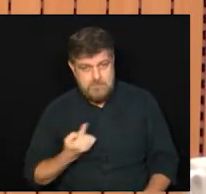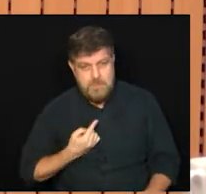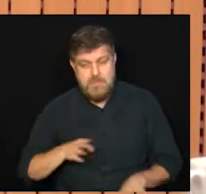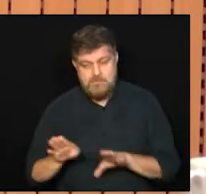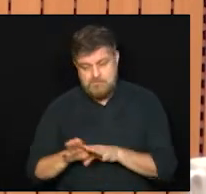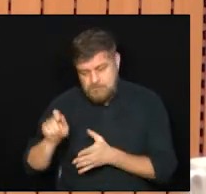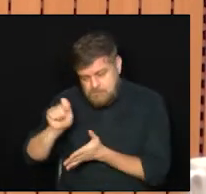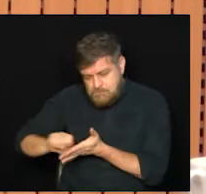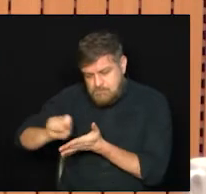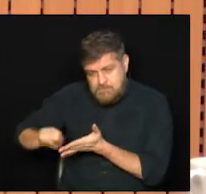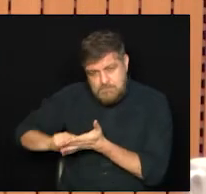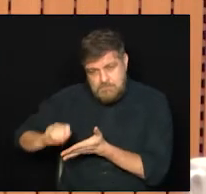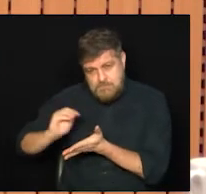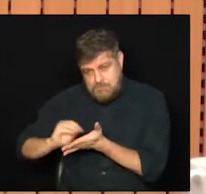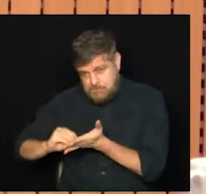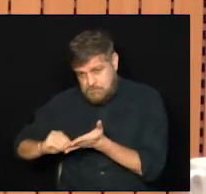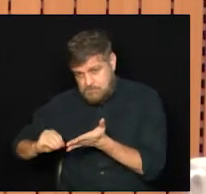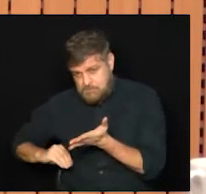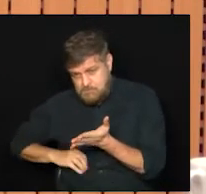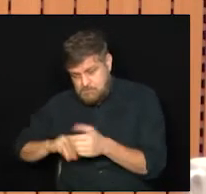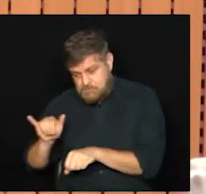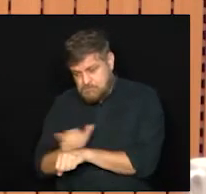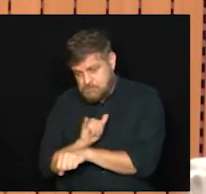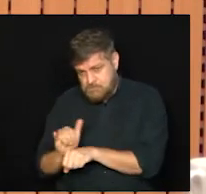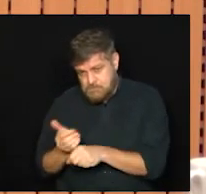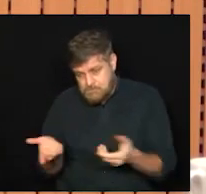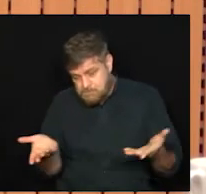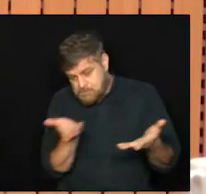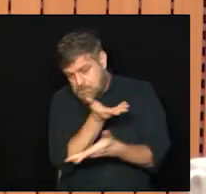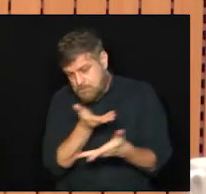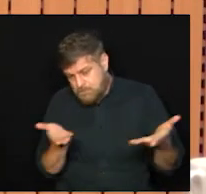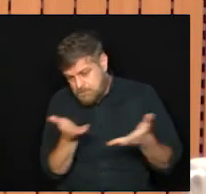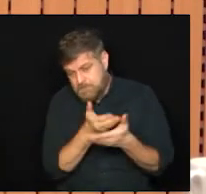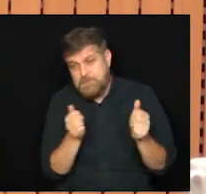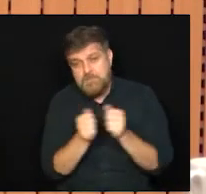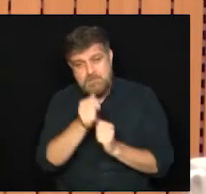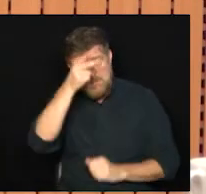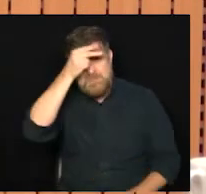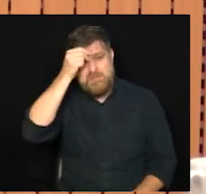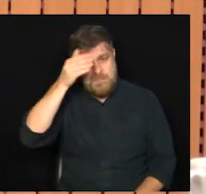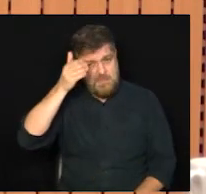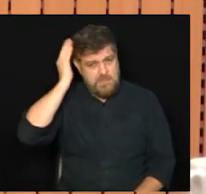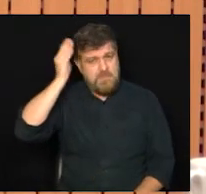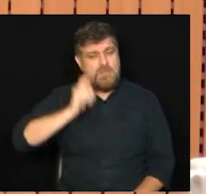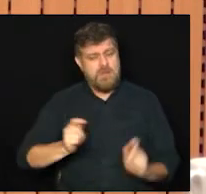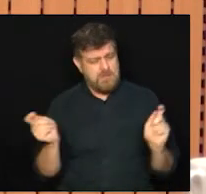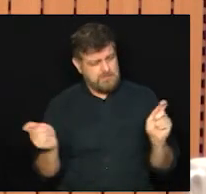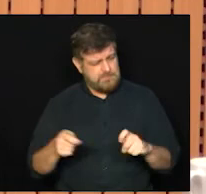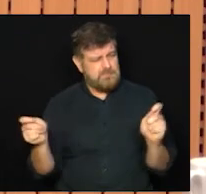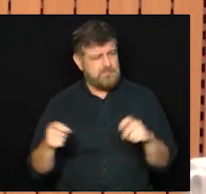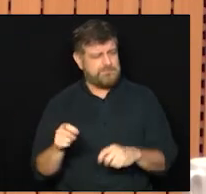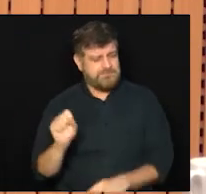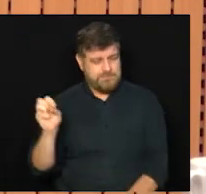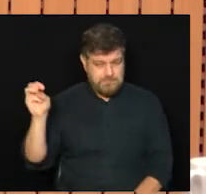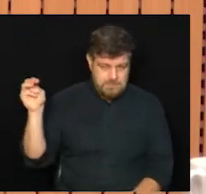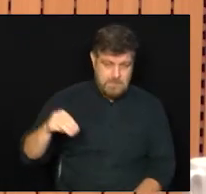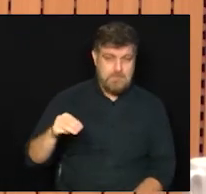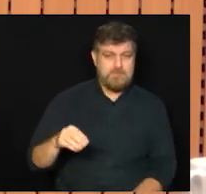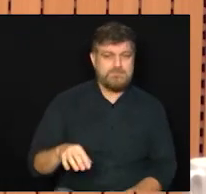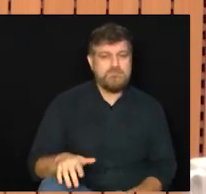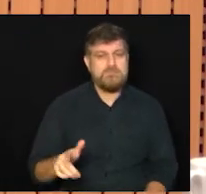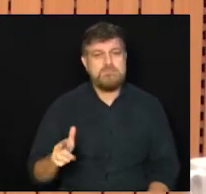relatório, fazer essa articulação com o governo, né? Na verdade, quando você fala assim, o